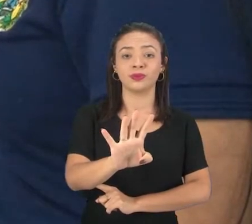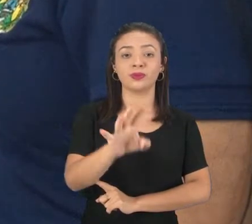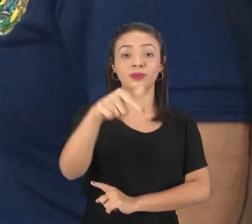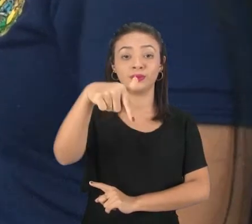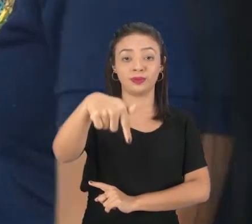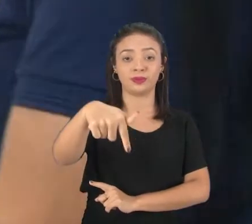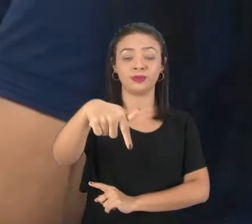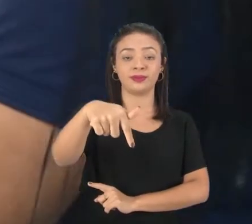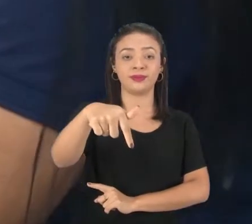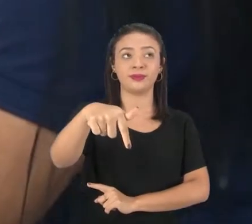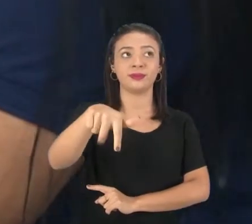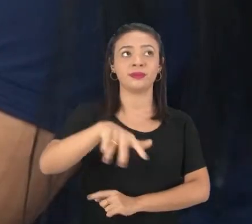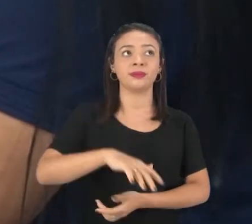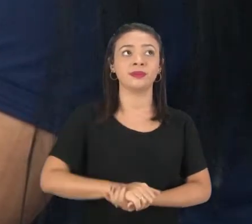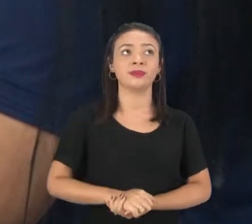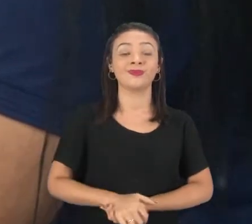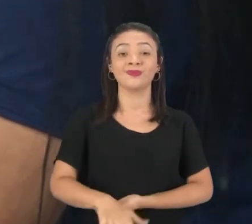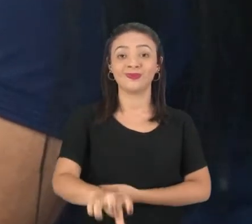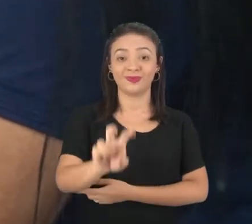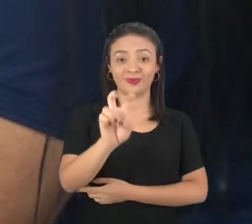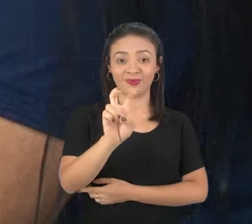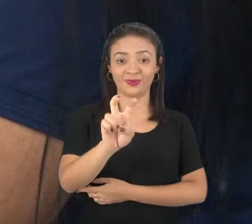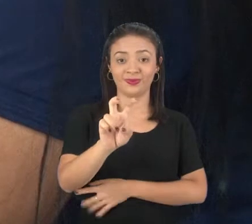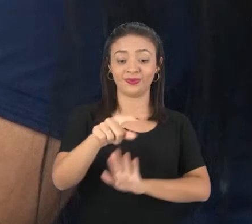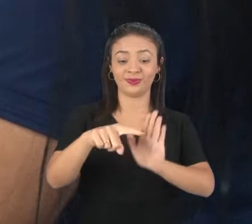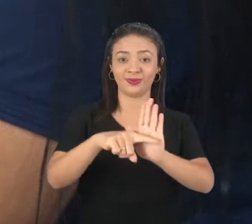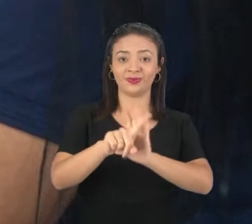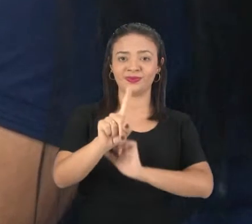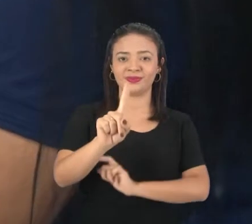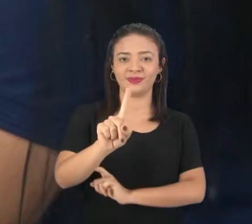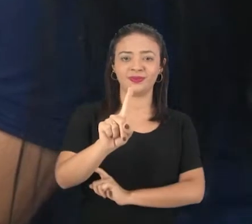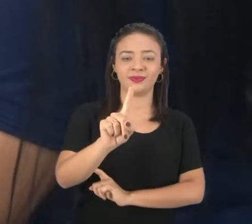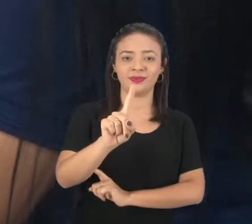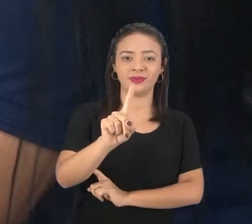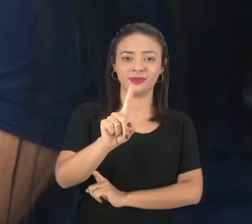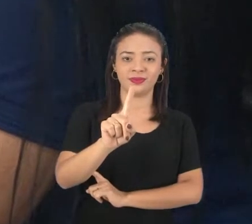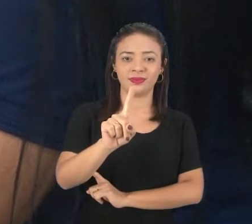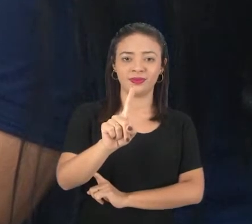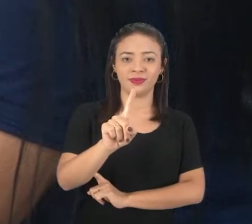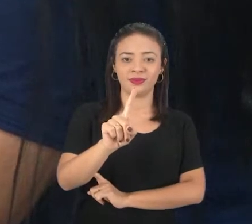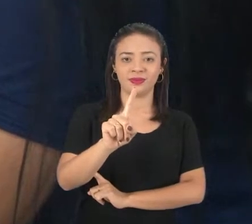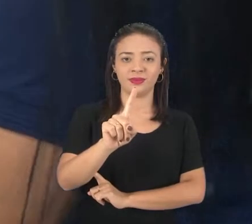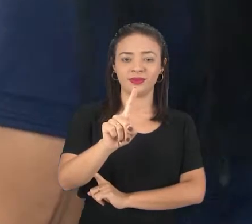a sede e 5 - 1